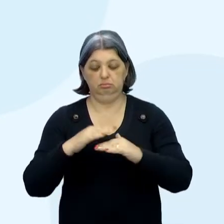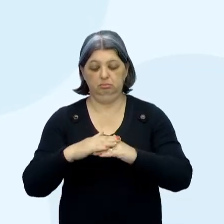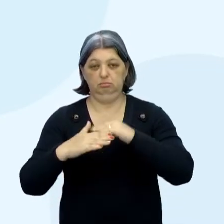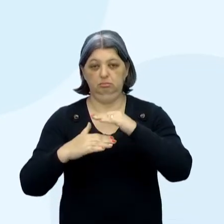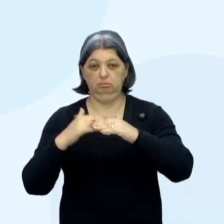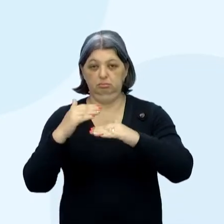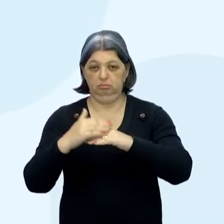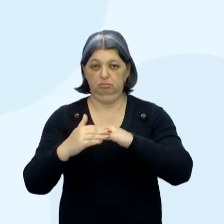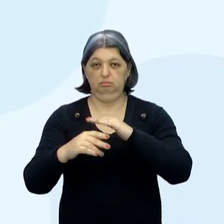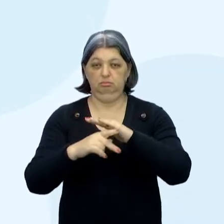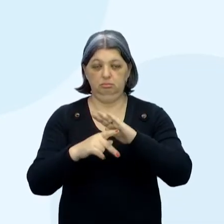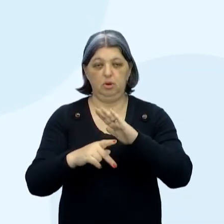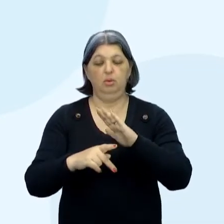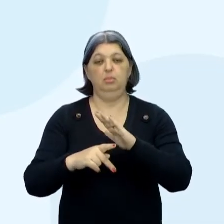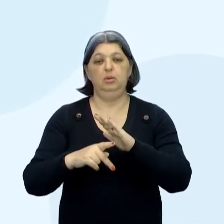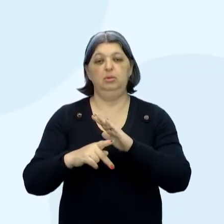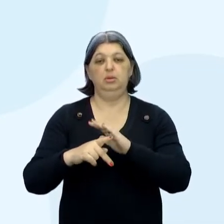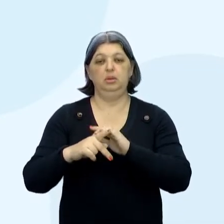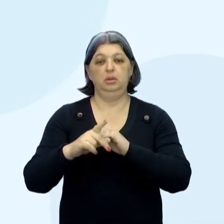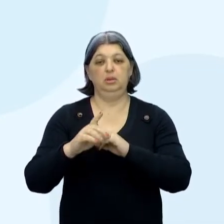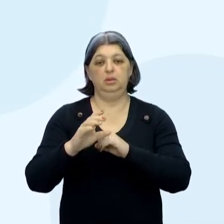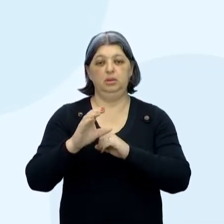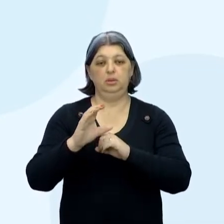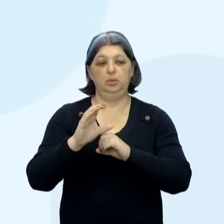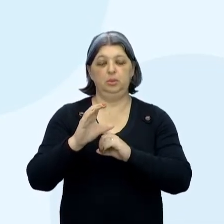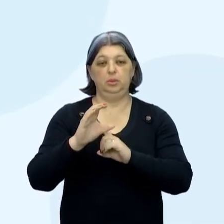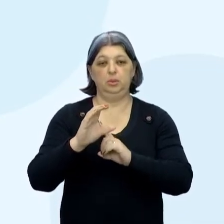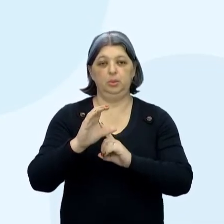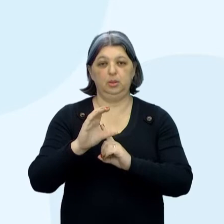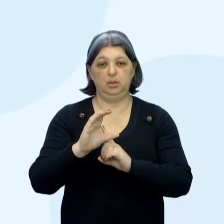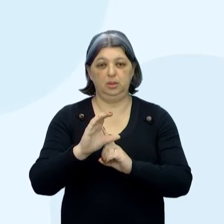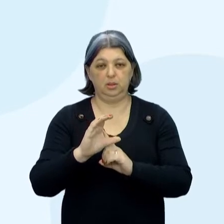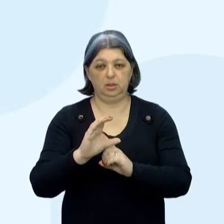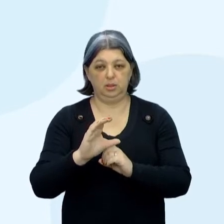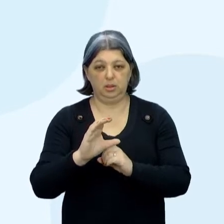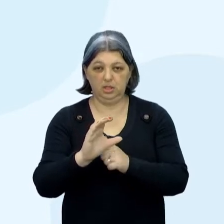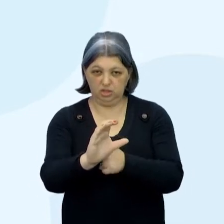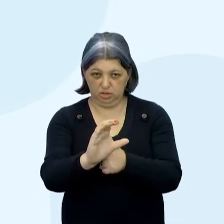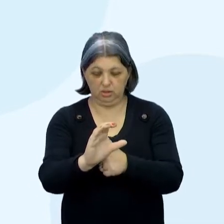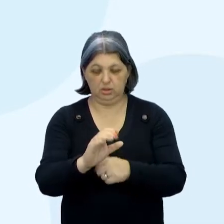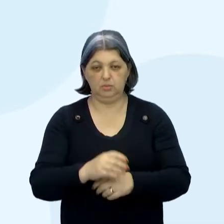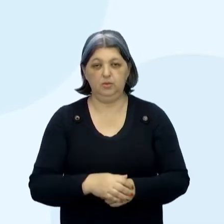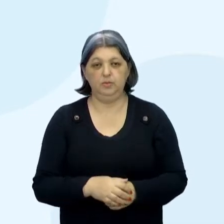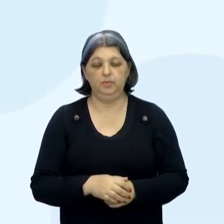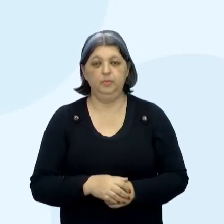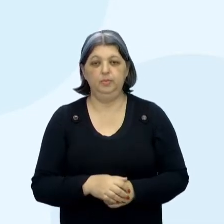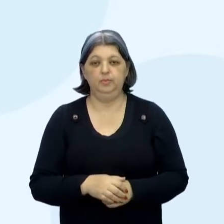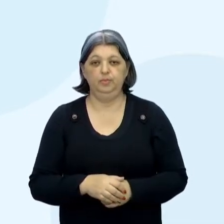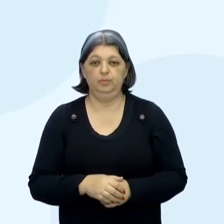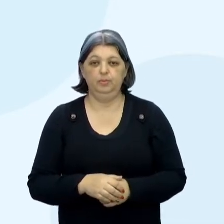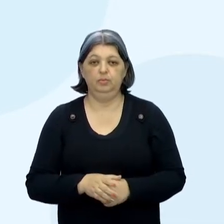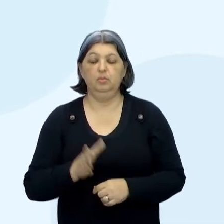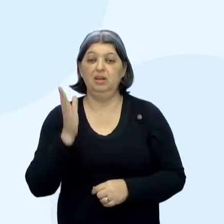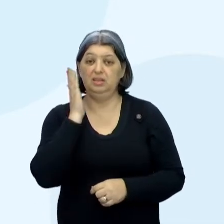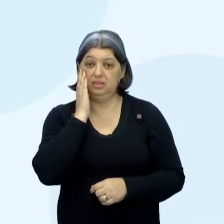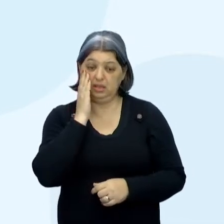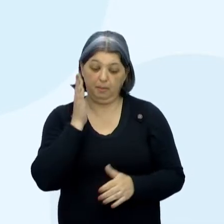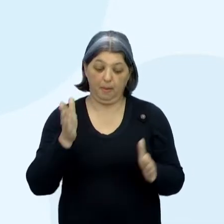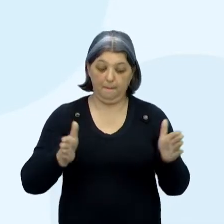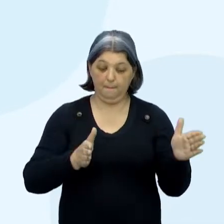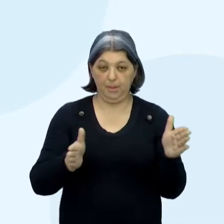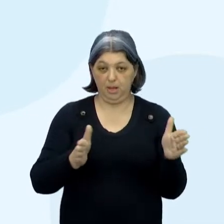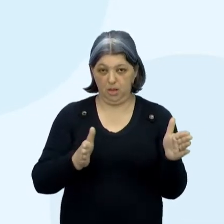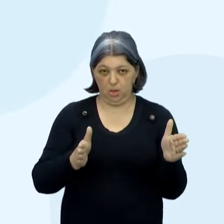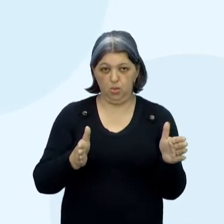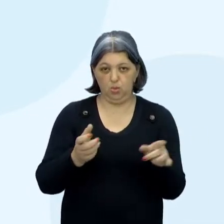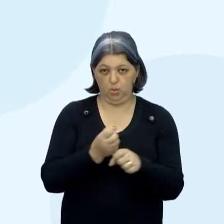do cristianismo. E aí a gente sabe que em determinada época do